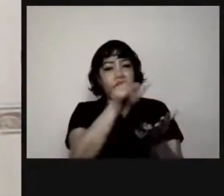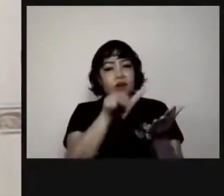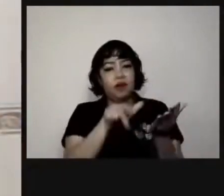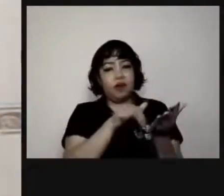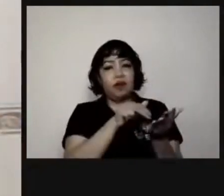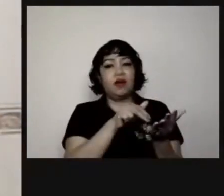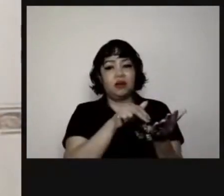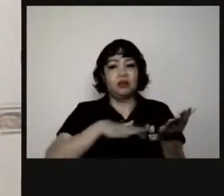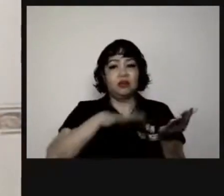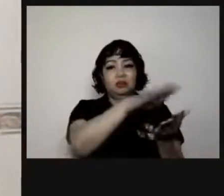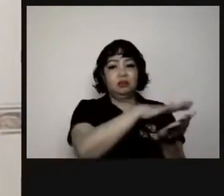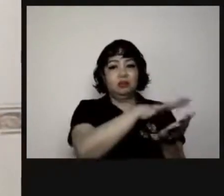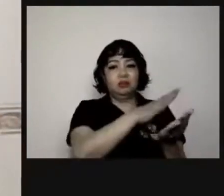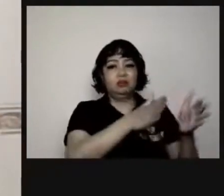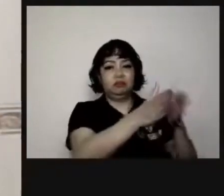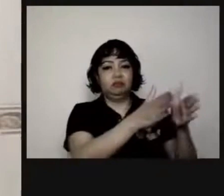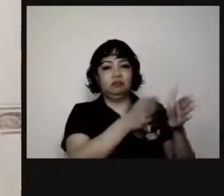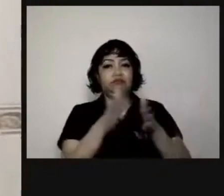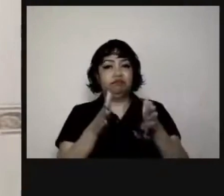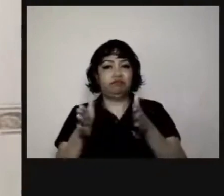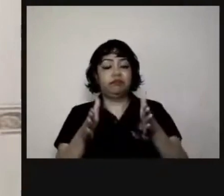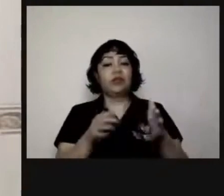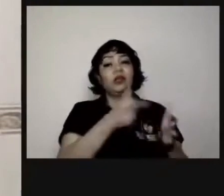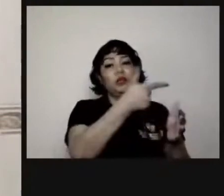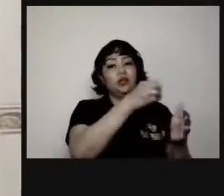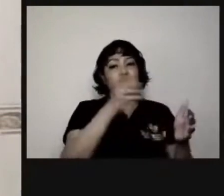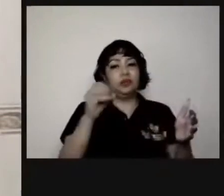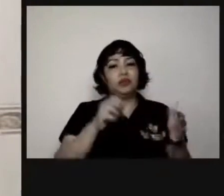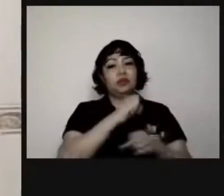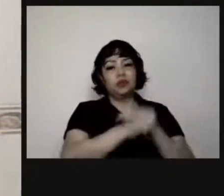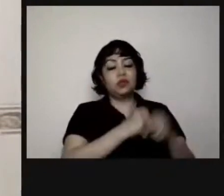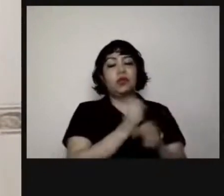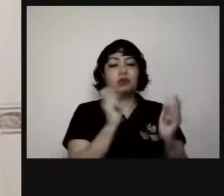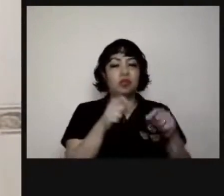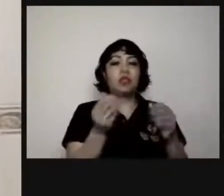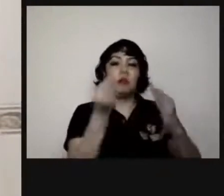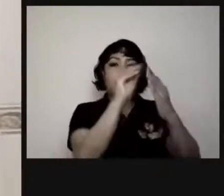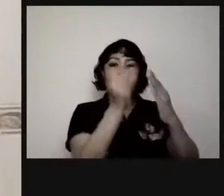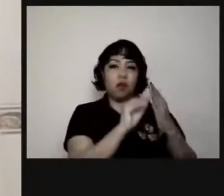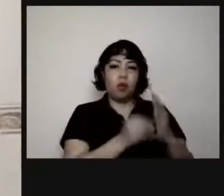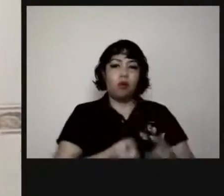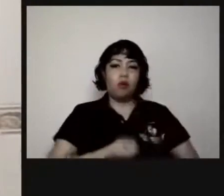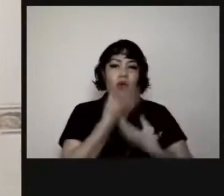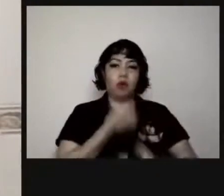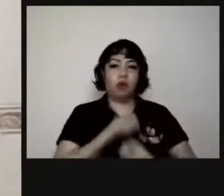situações, né, durante esse período de 200 anos que podemos colocar, então, dentro de poemas. E